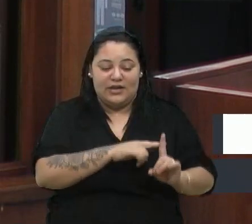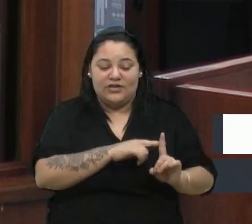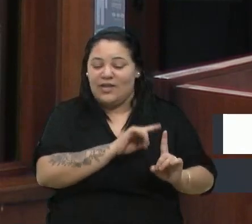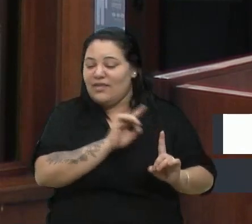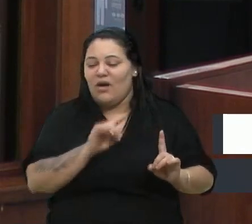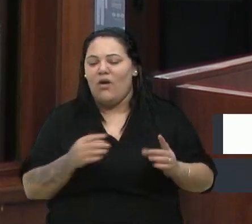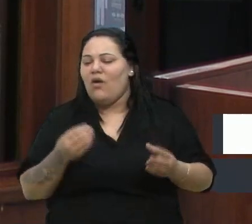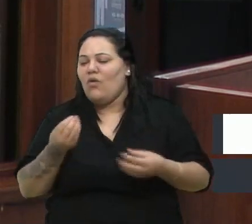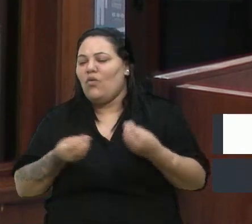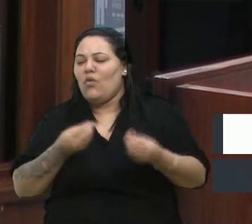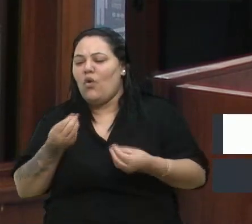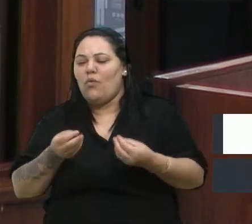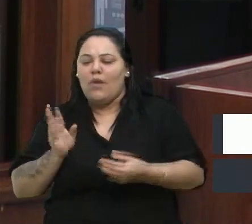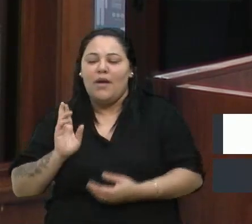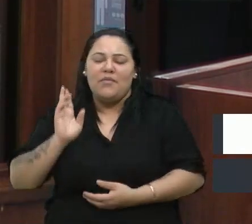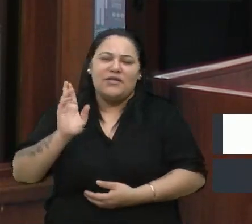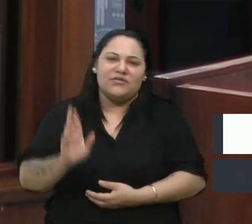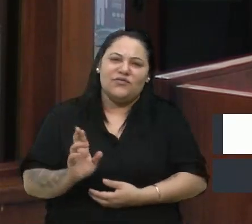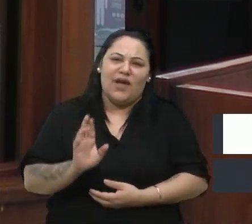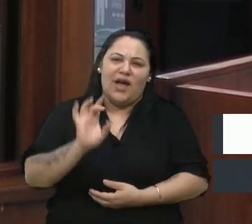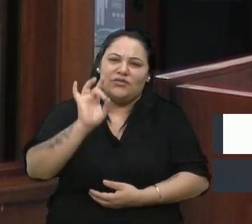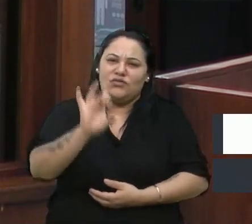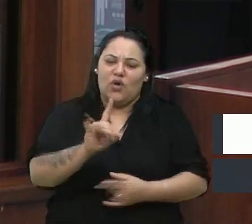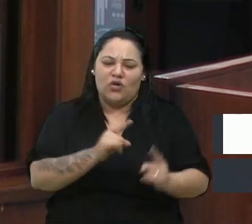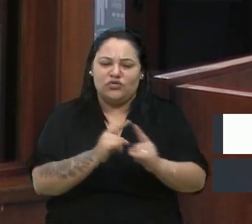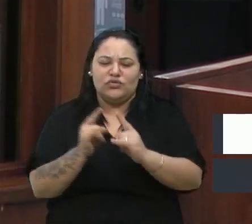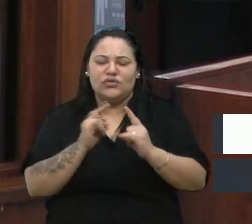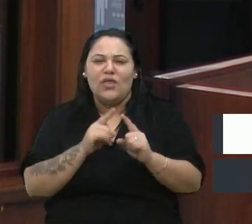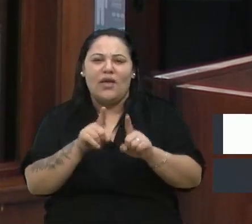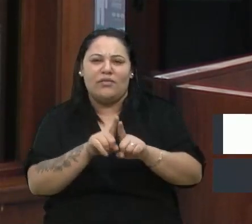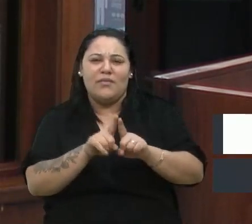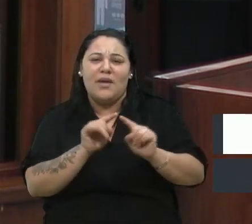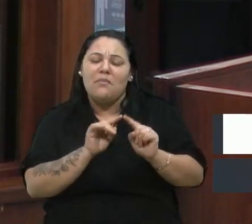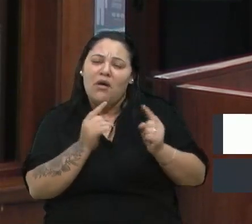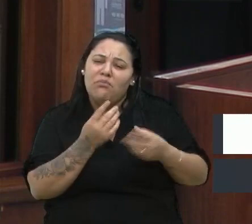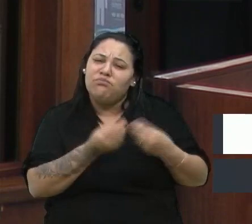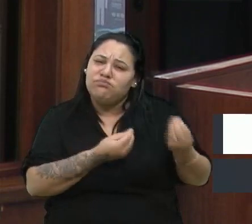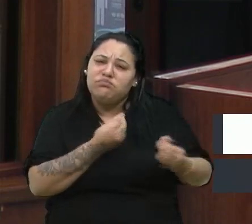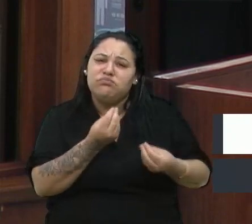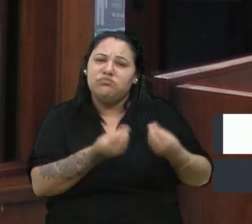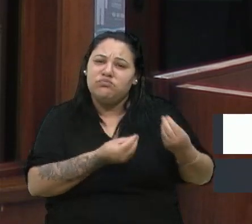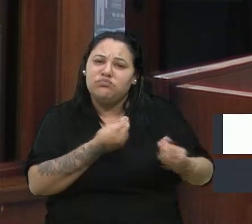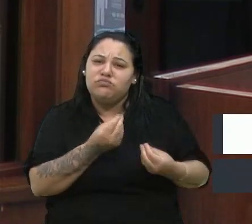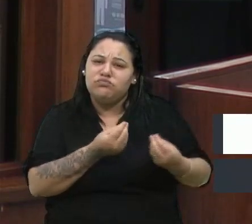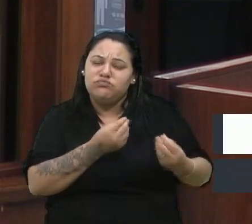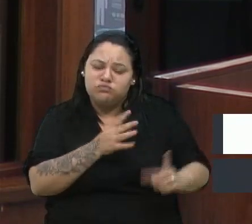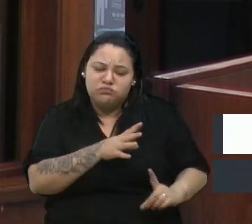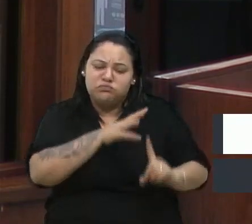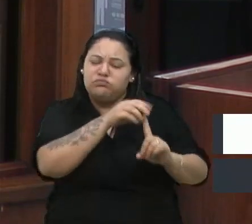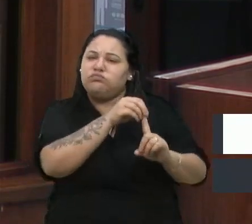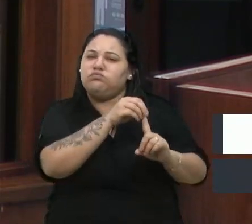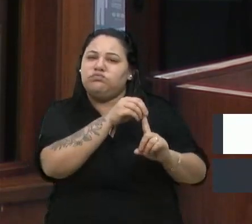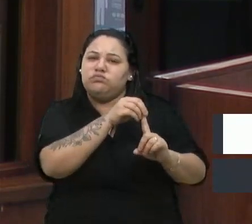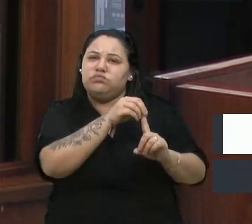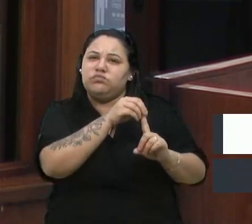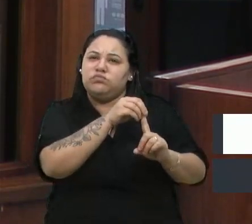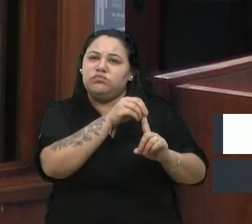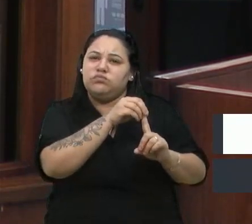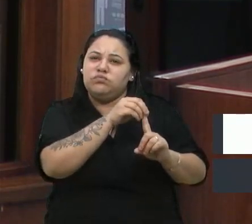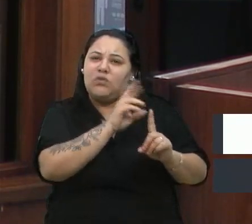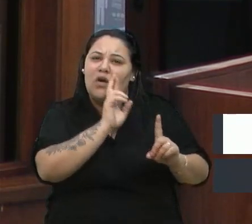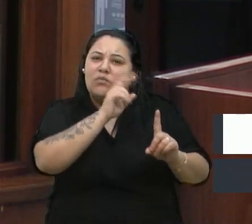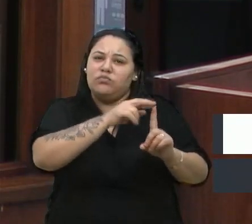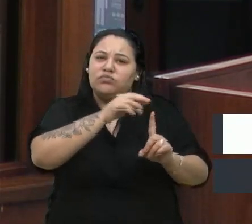uma representatividade institucional, mas como uma referência espiritual.